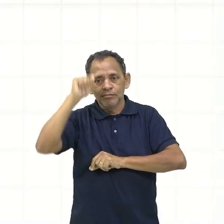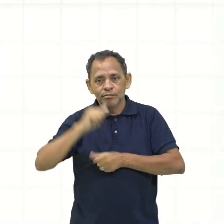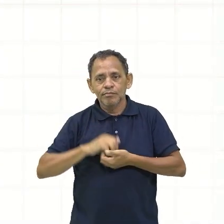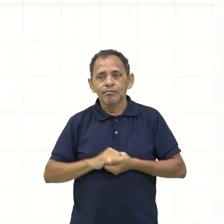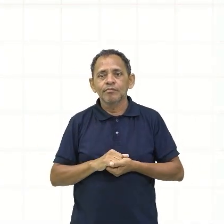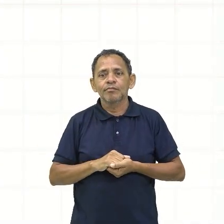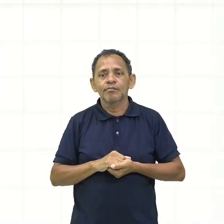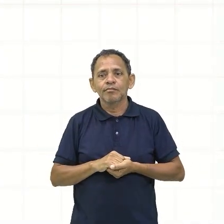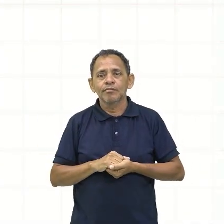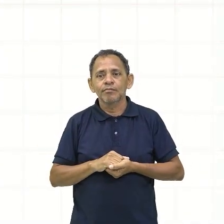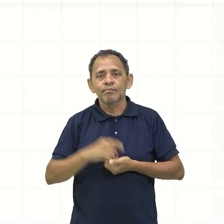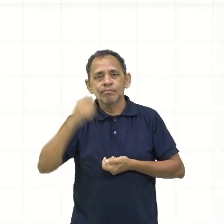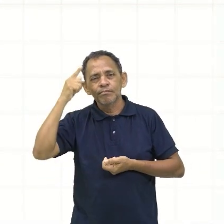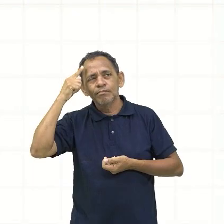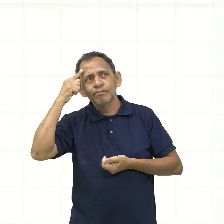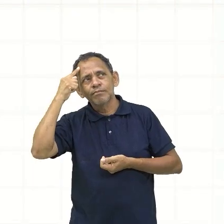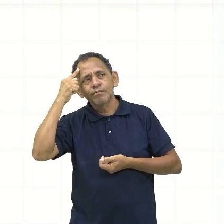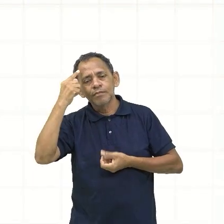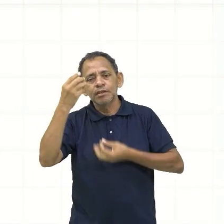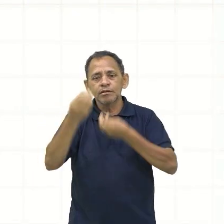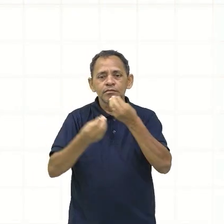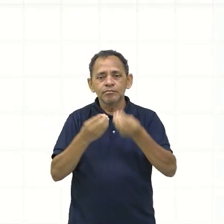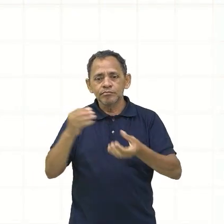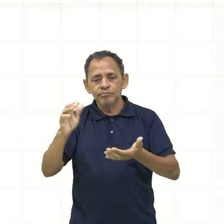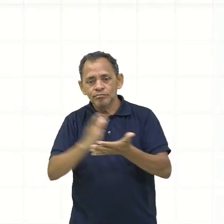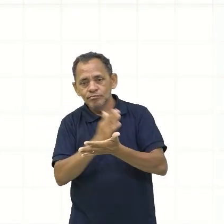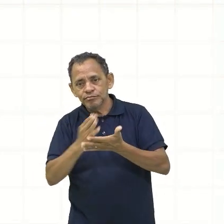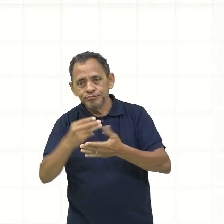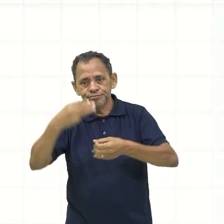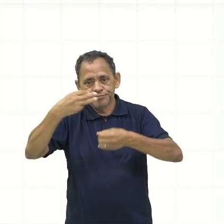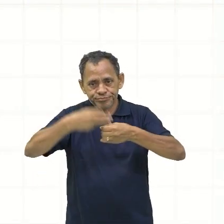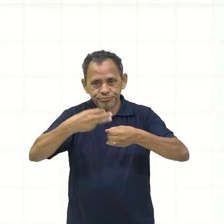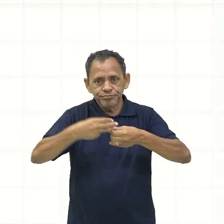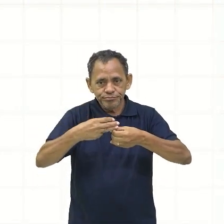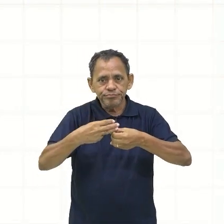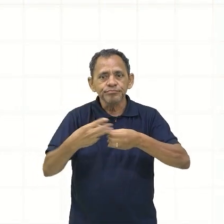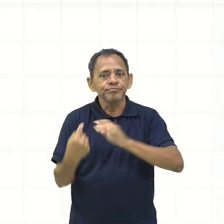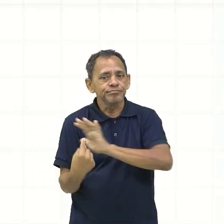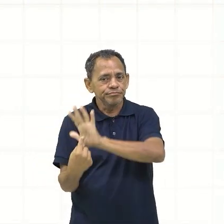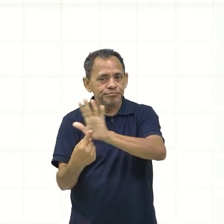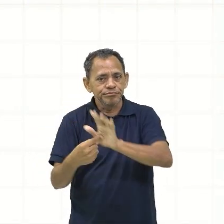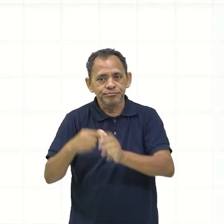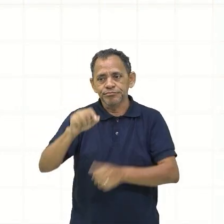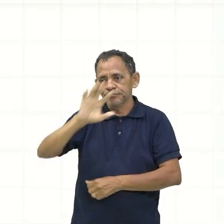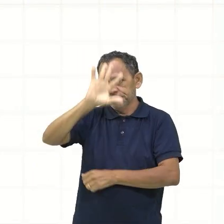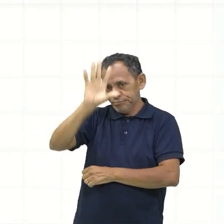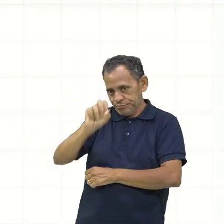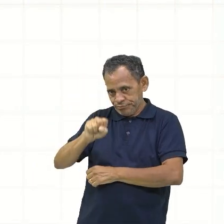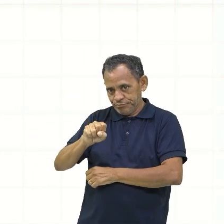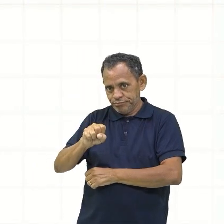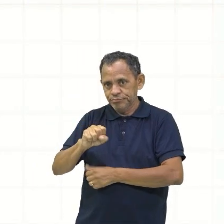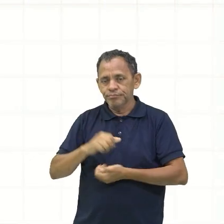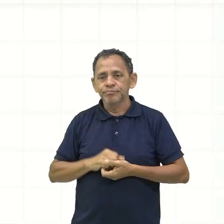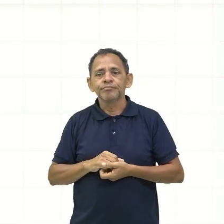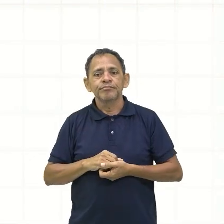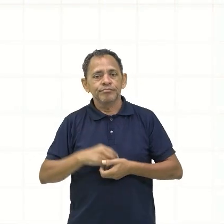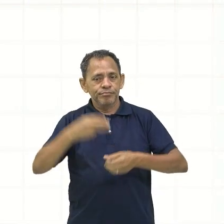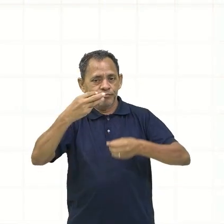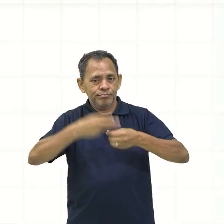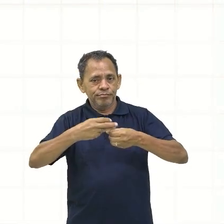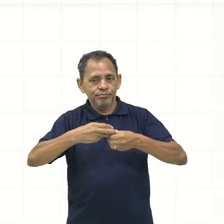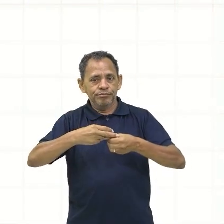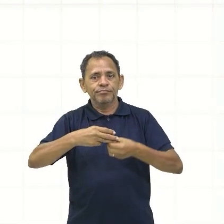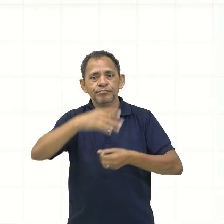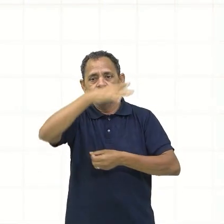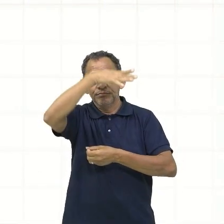cita como alguns desses municípios que aparecem no nosso mapa, né, o município de Manaus, né, onde